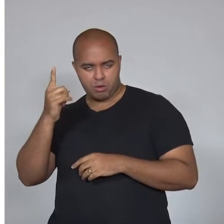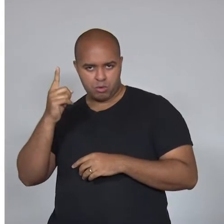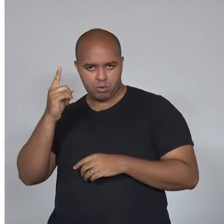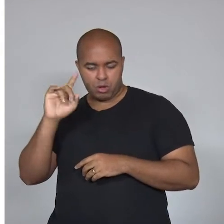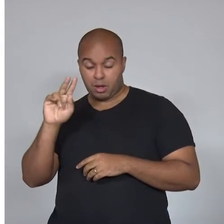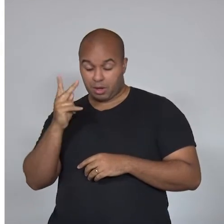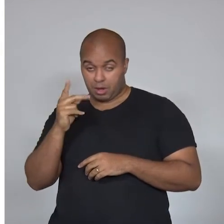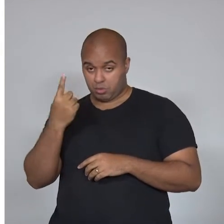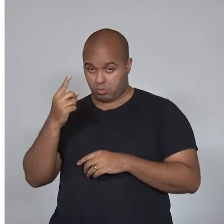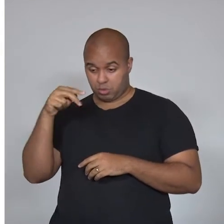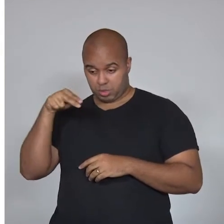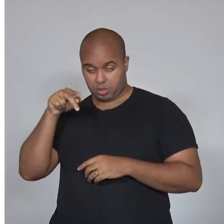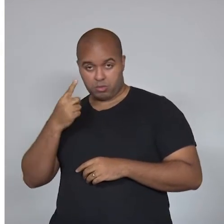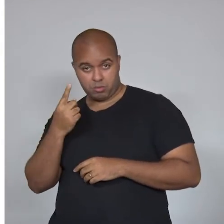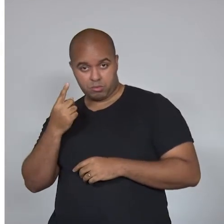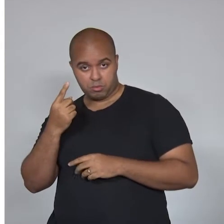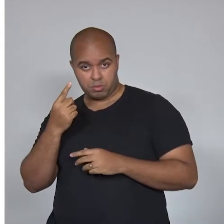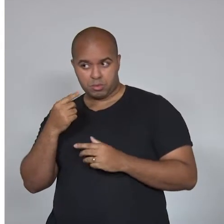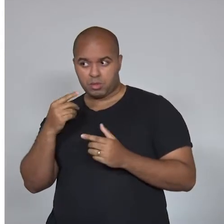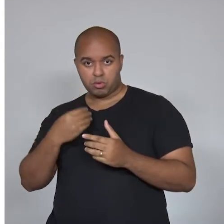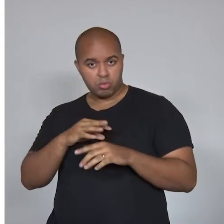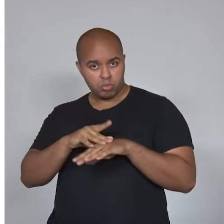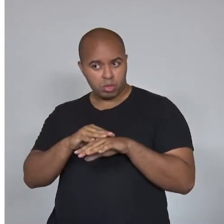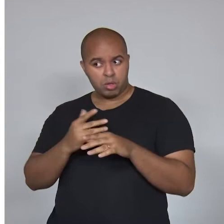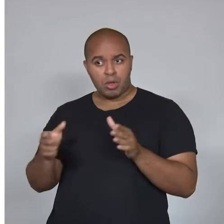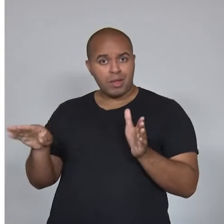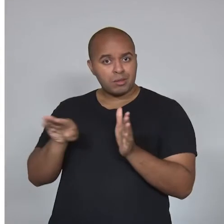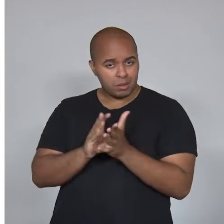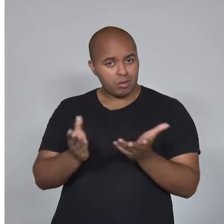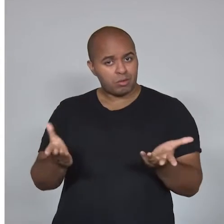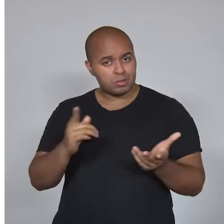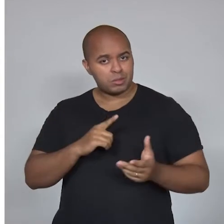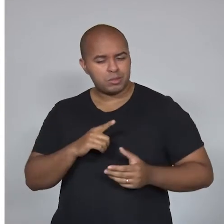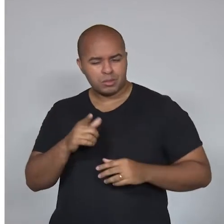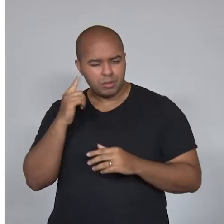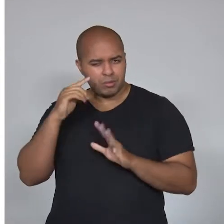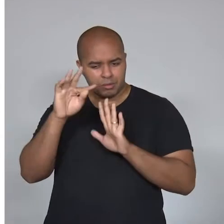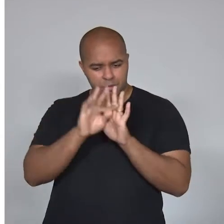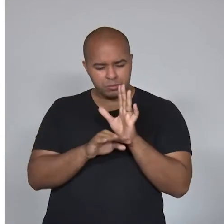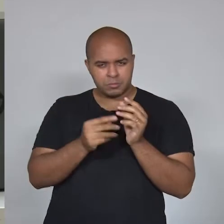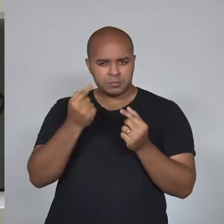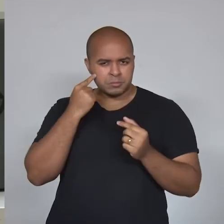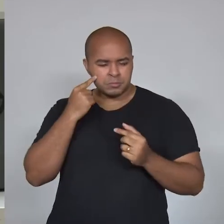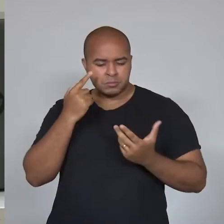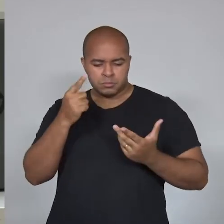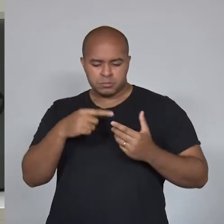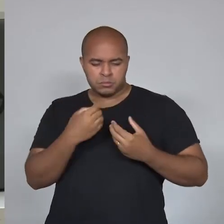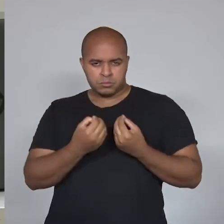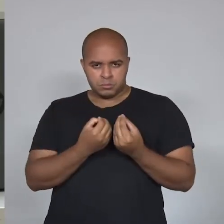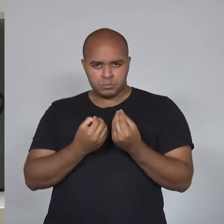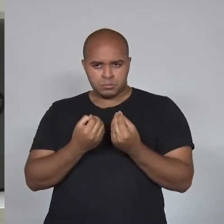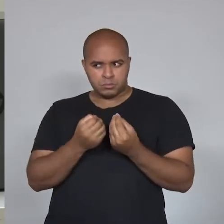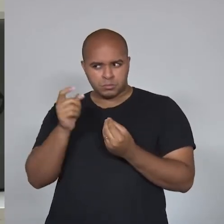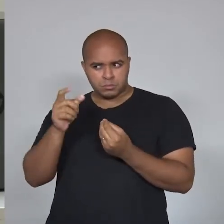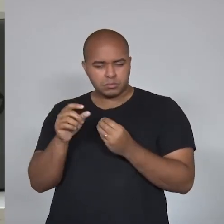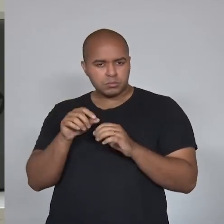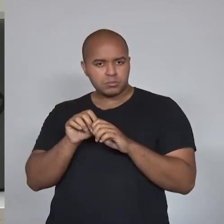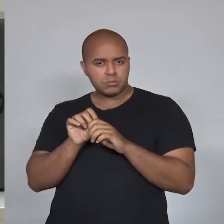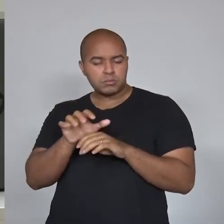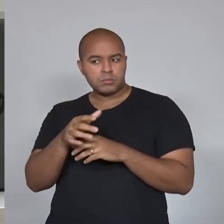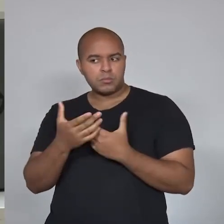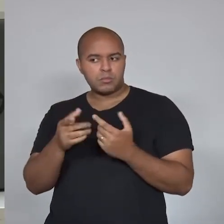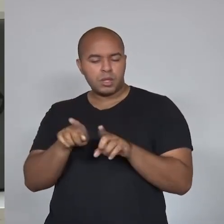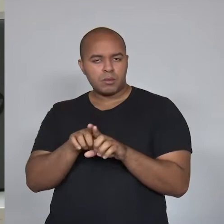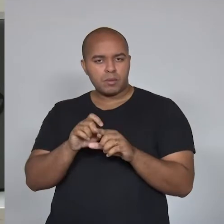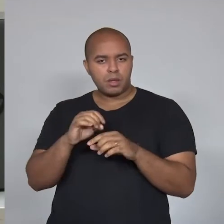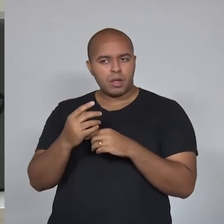que permanece ativa até hoje. Durante o texto, vocês vão reparar como a influenza e